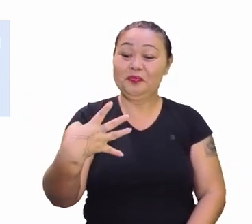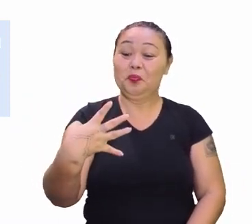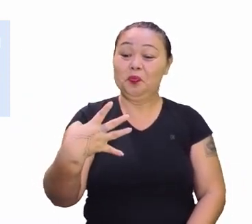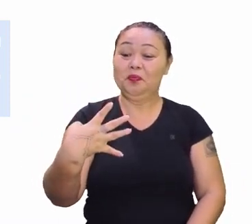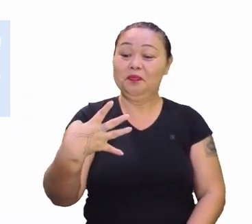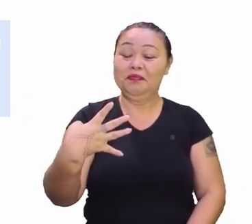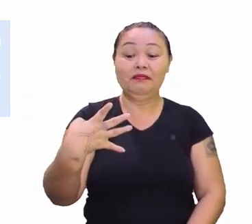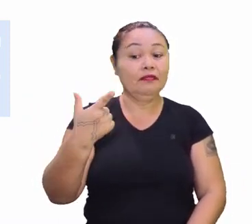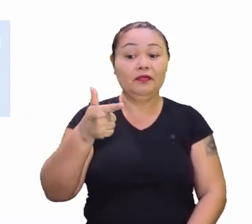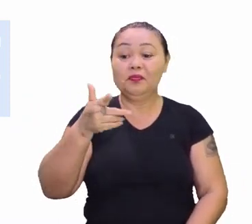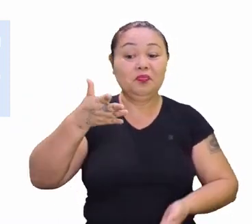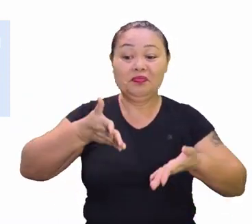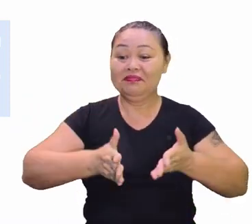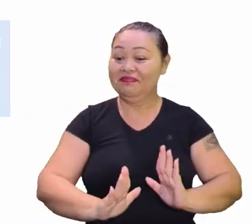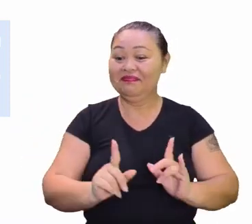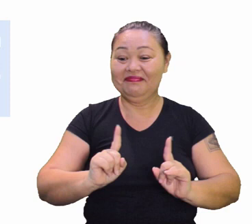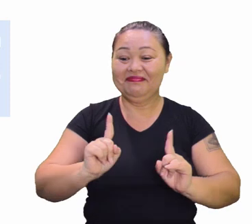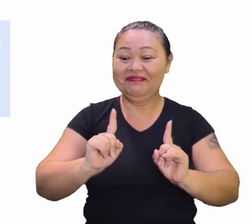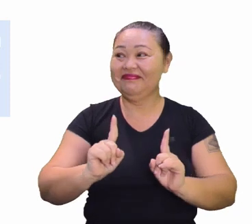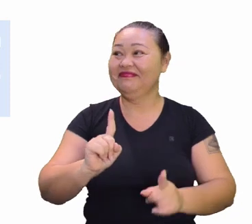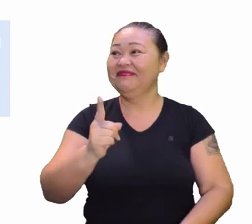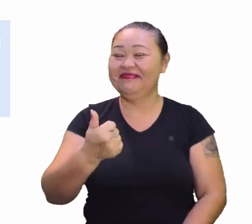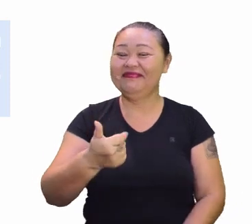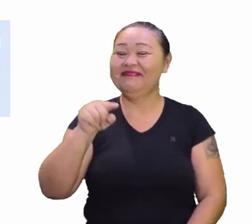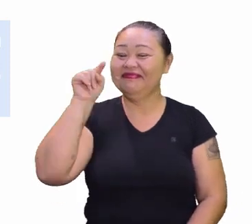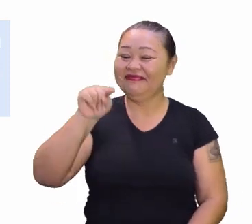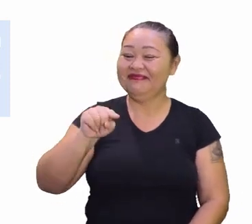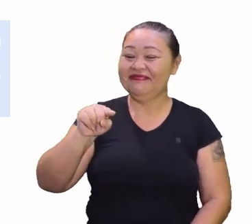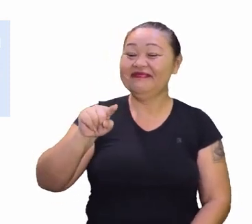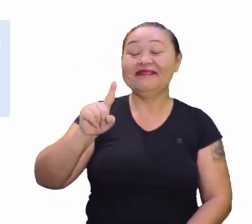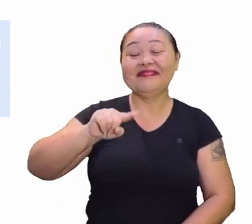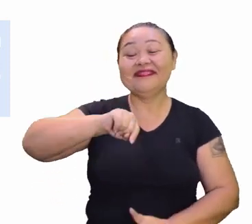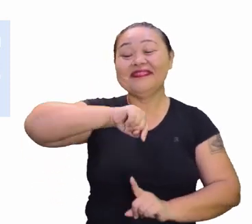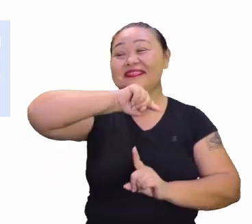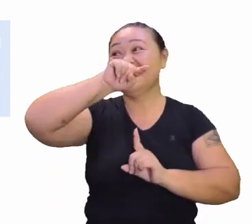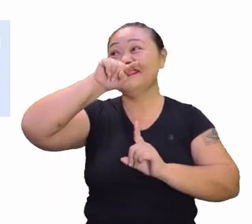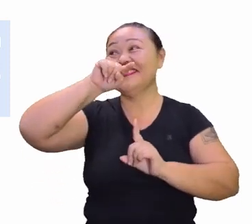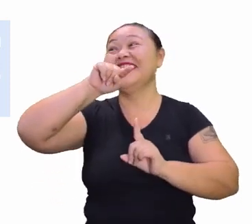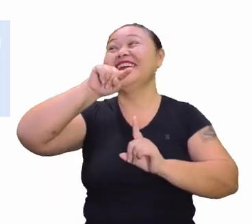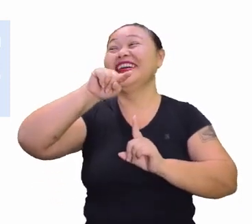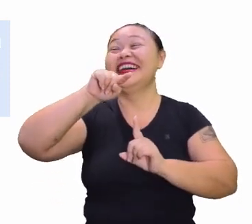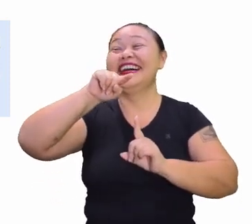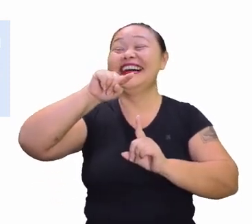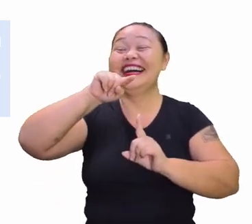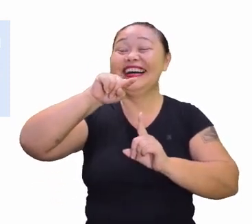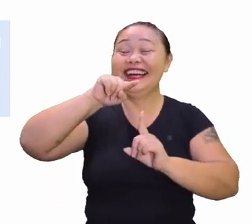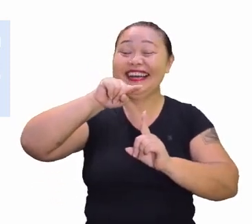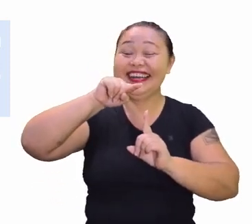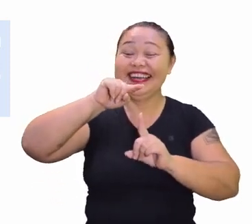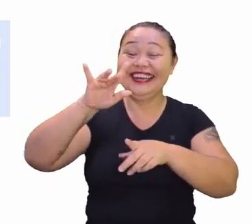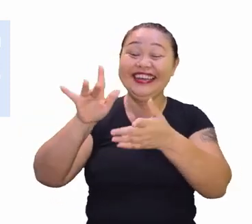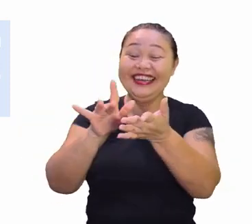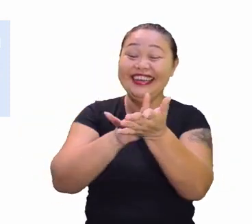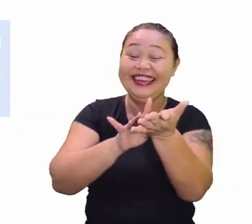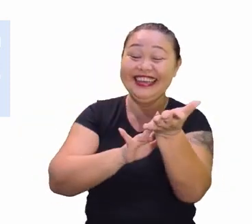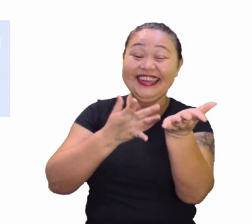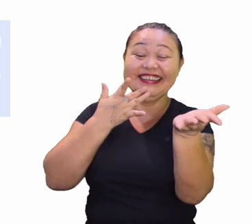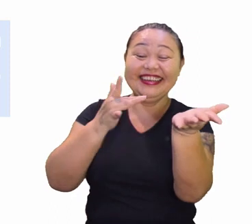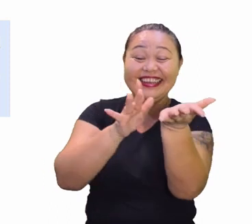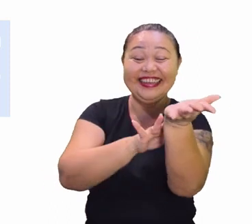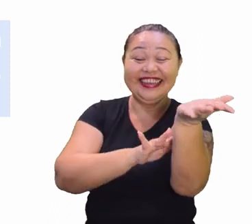1984. Eu não tinha nascido Não ainda. tinha nascido. Você ainda estava no